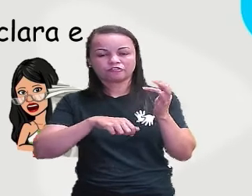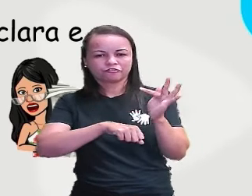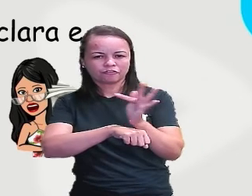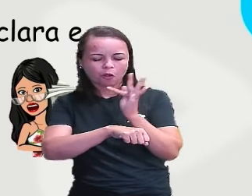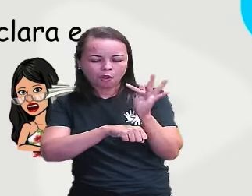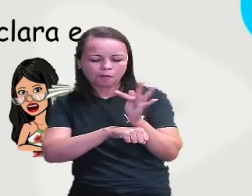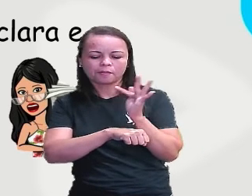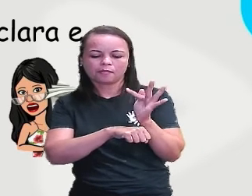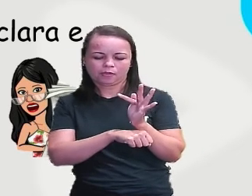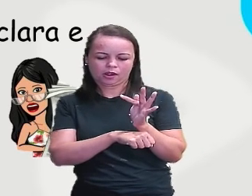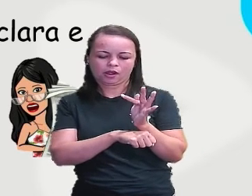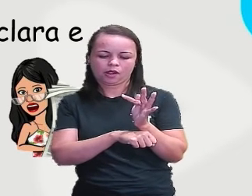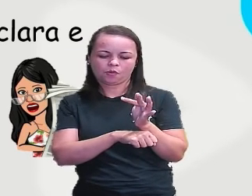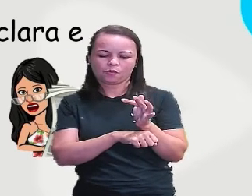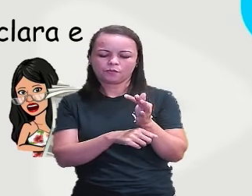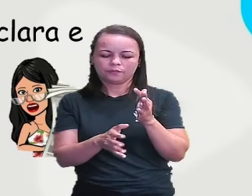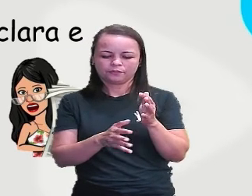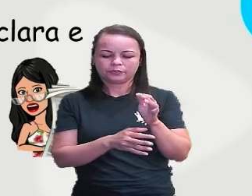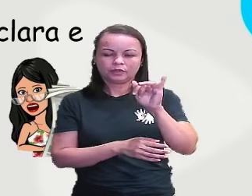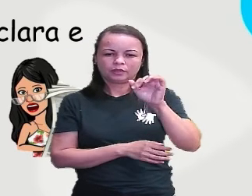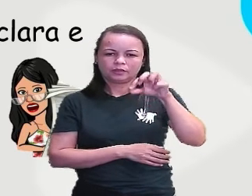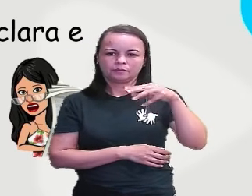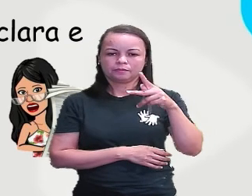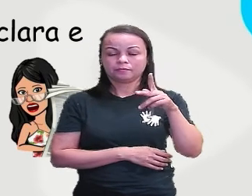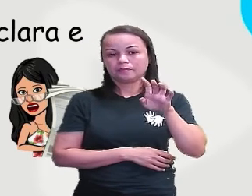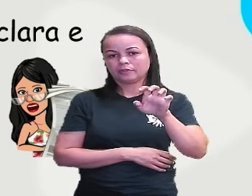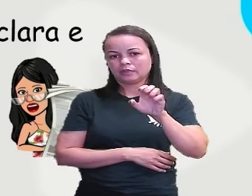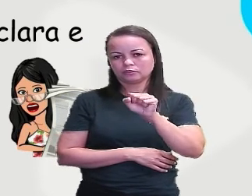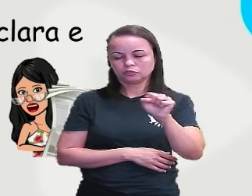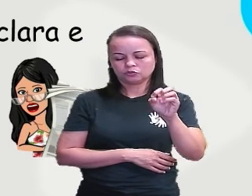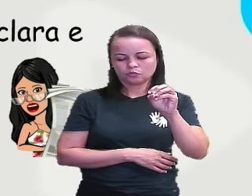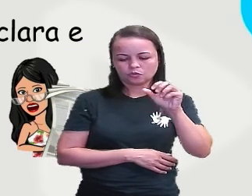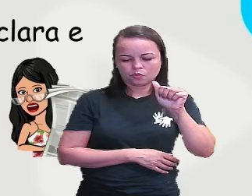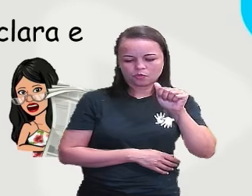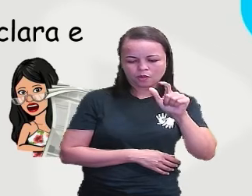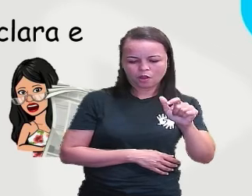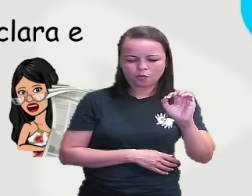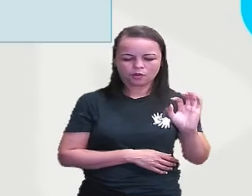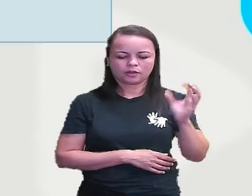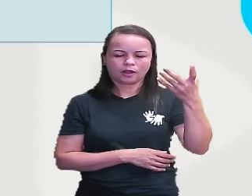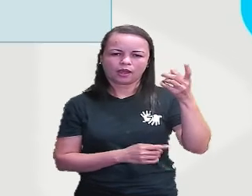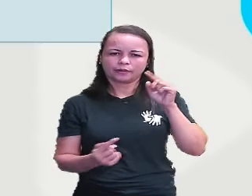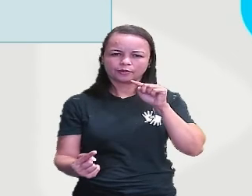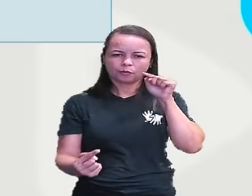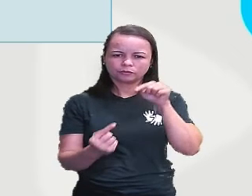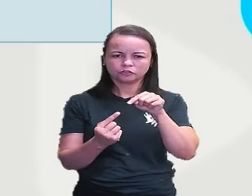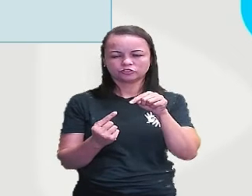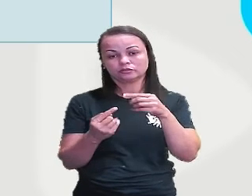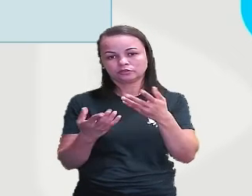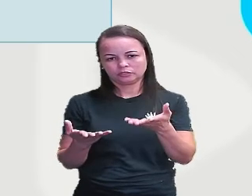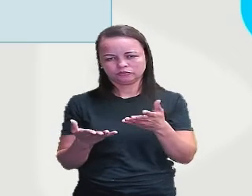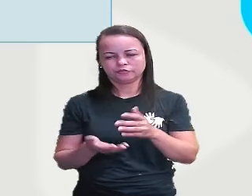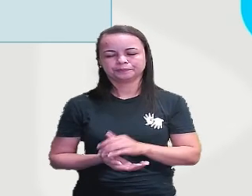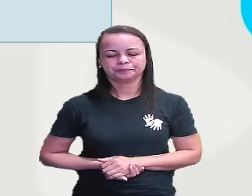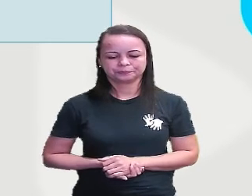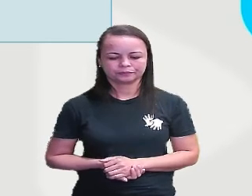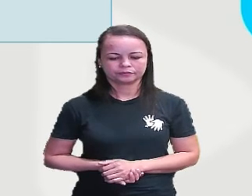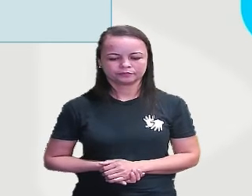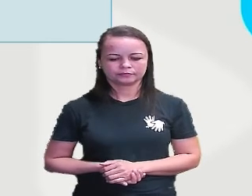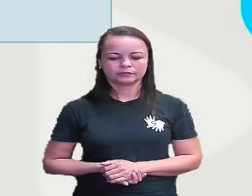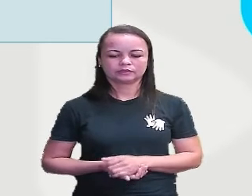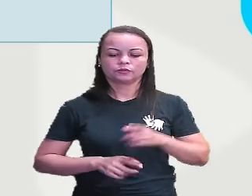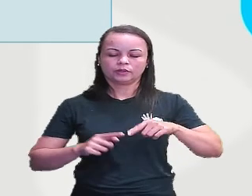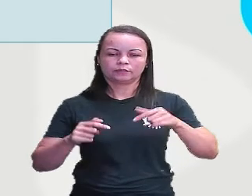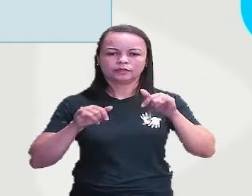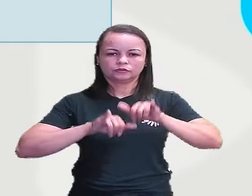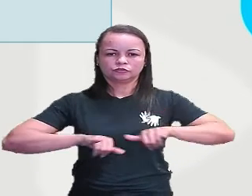seja, não tem ali opinião, não tem achismo, é o fato e pronto. Então vamos para os elementos da